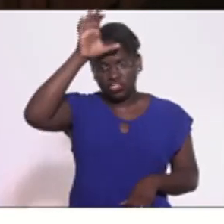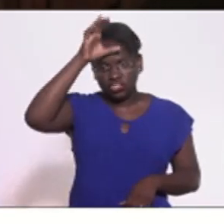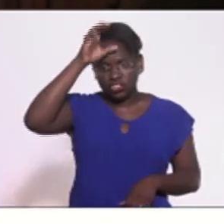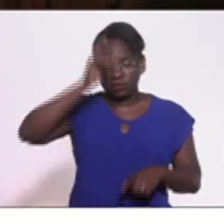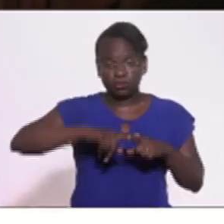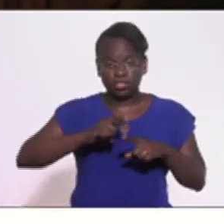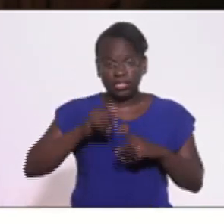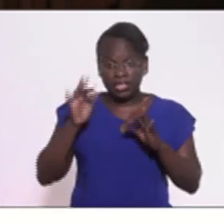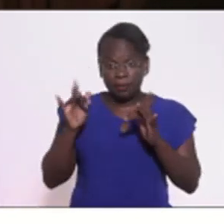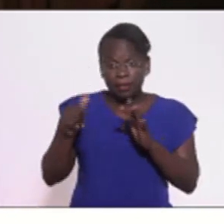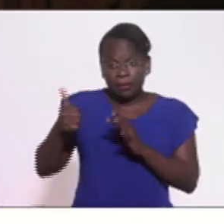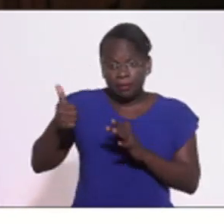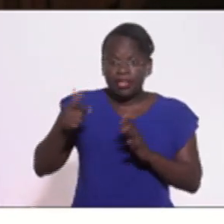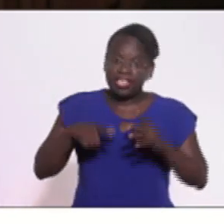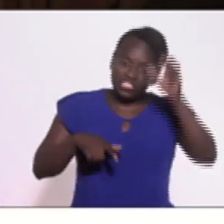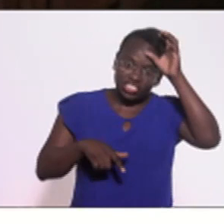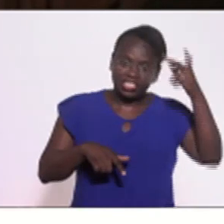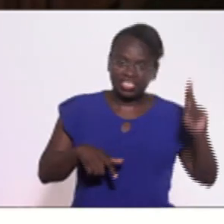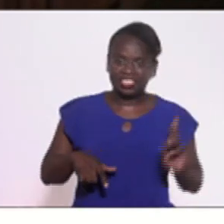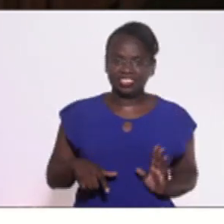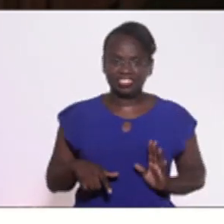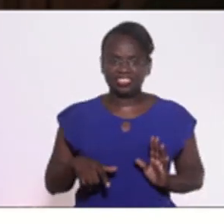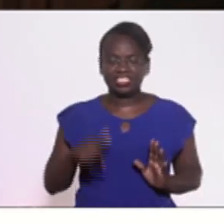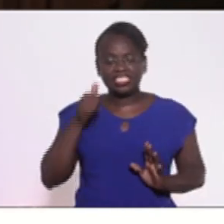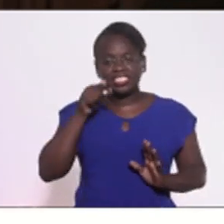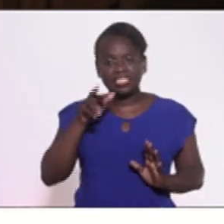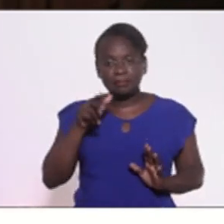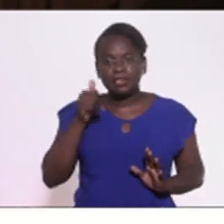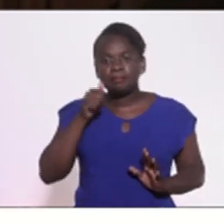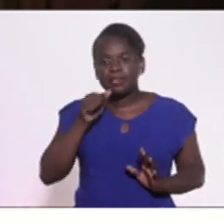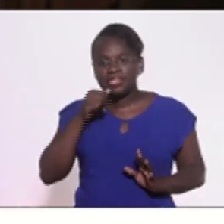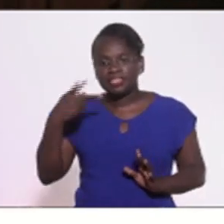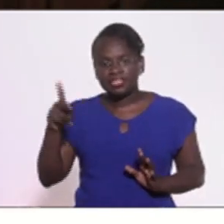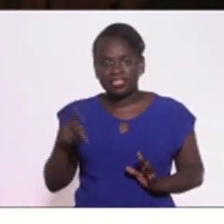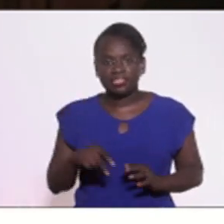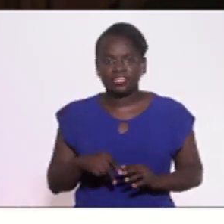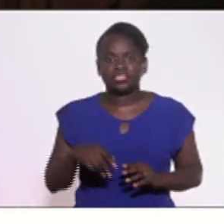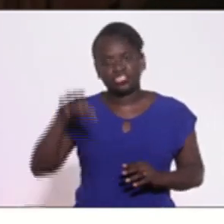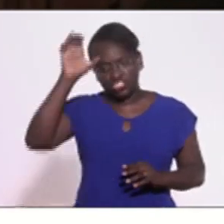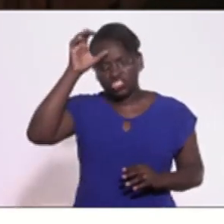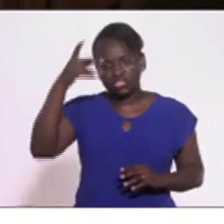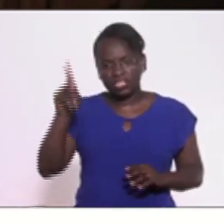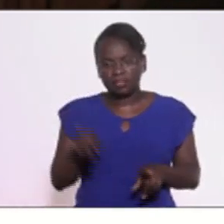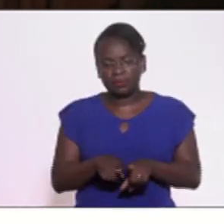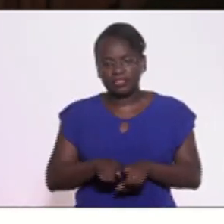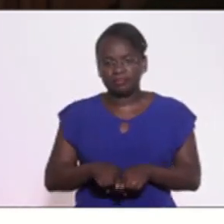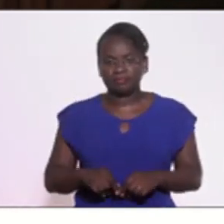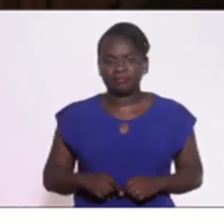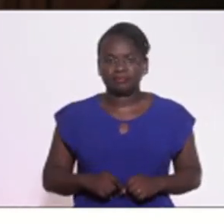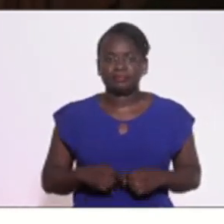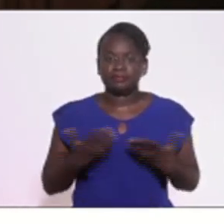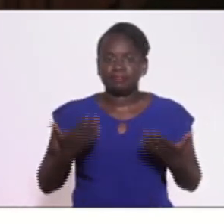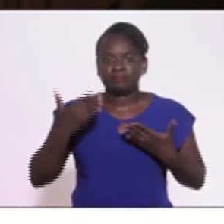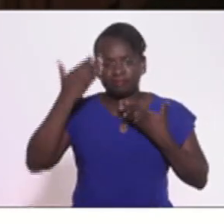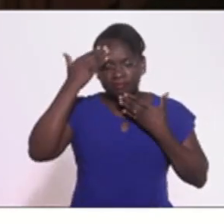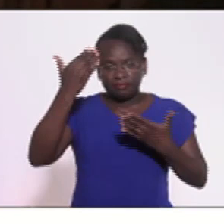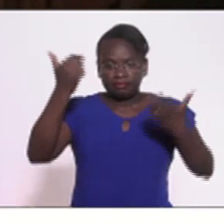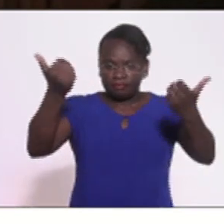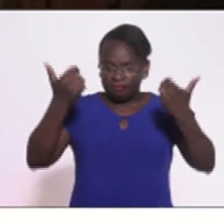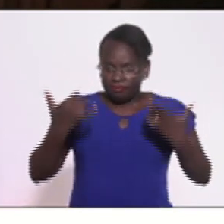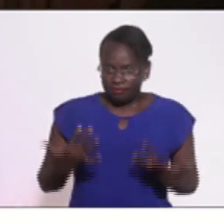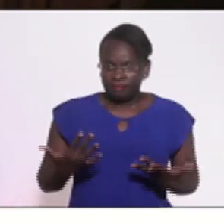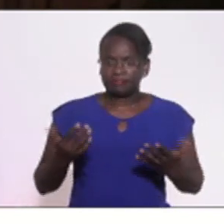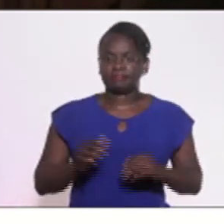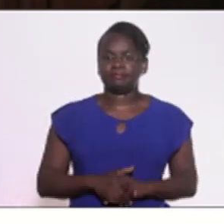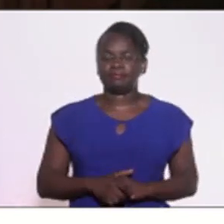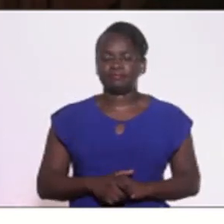a minha primeira namorada era a tia dele, era a irmã da mãe dele. Então, eu sou tio dele. Quero agradecer as palavras deles